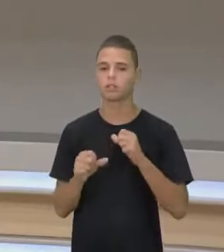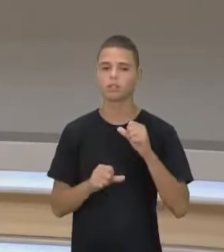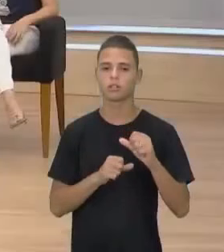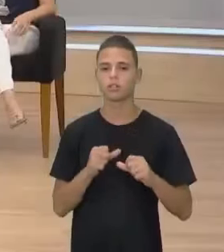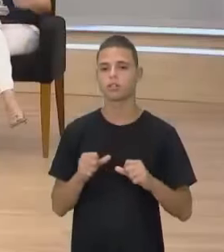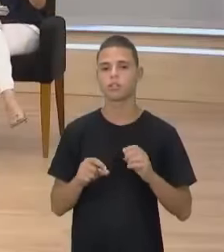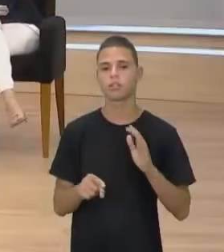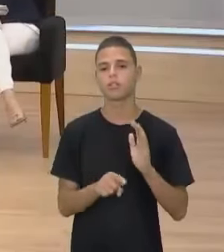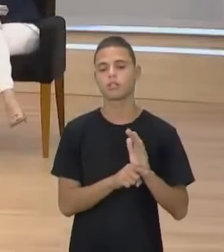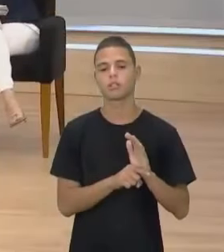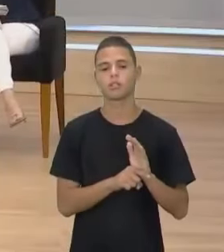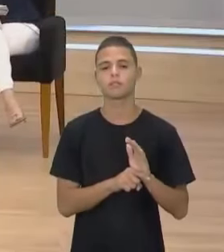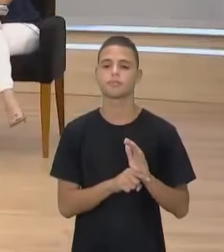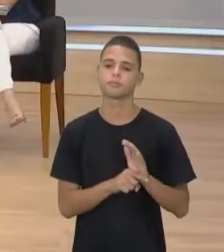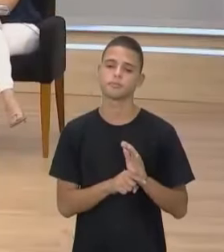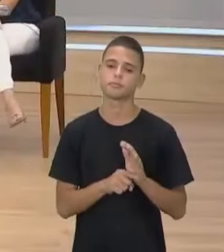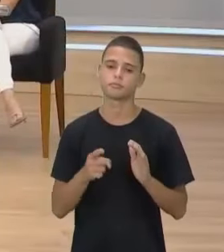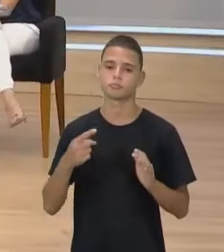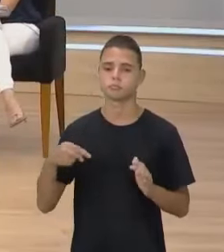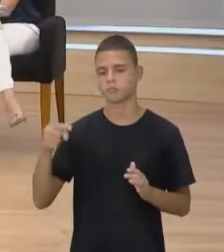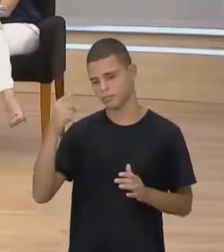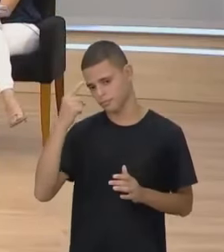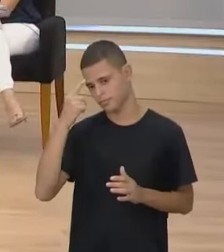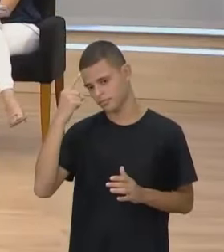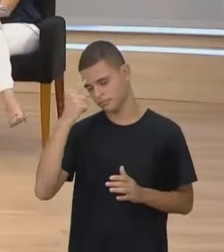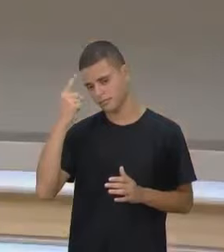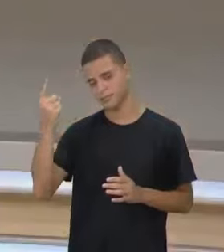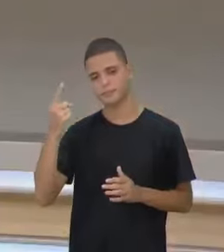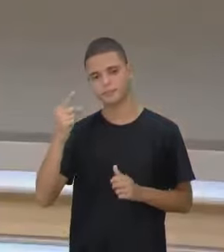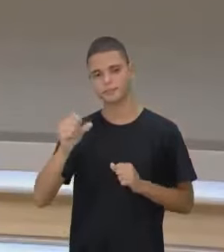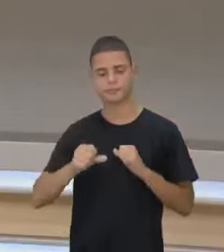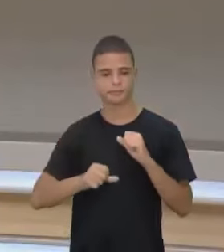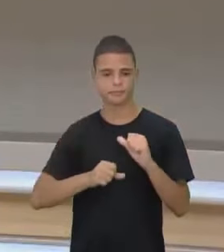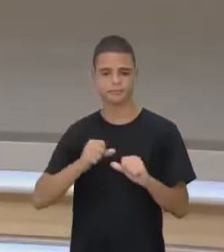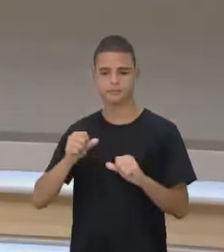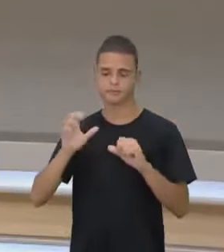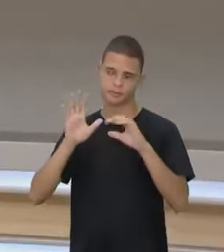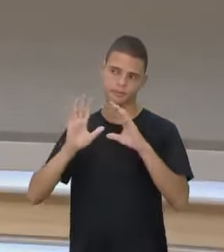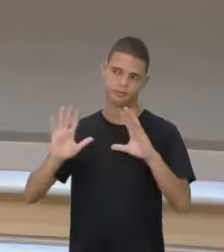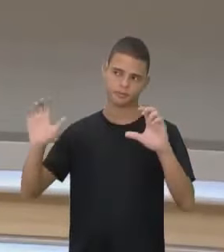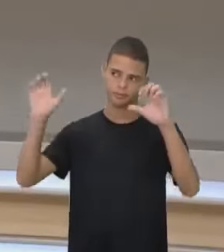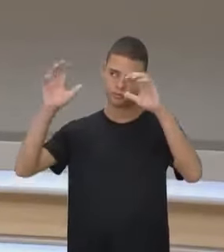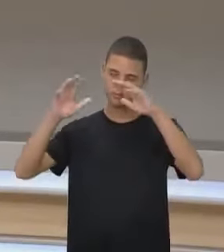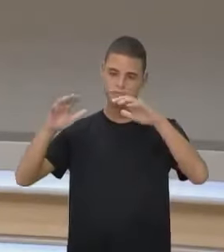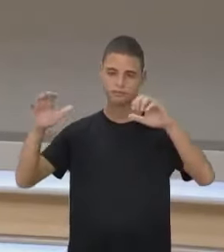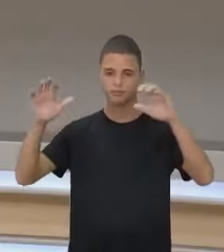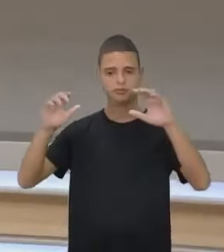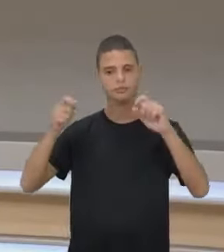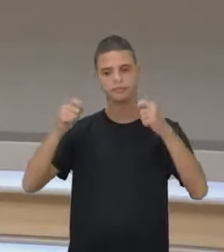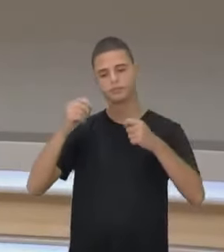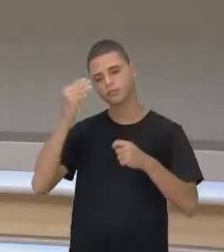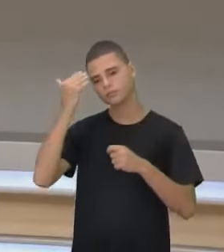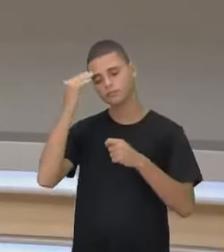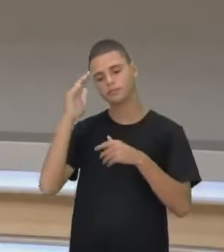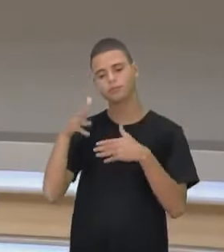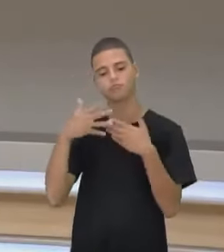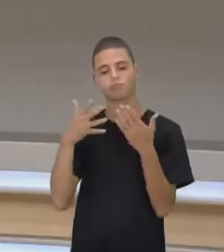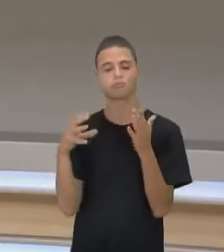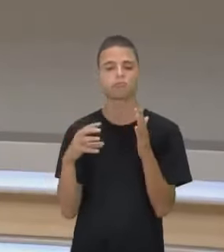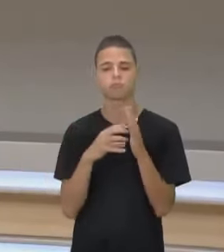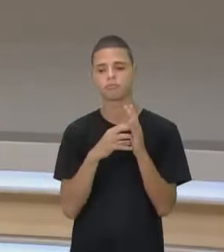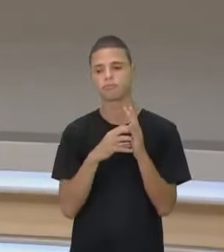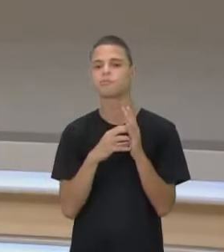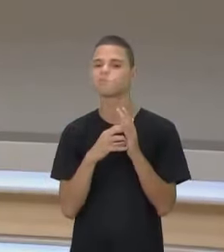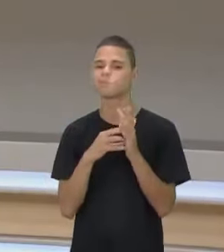negativa, né? Então é isso, quando a gente fala em mudança climática, tem que ter essa visão, entender qual é o impacto, entender qual é a dinâmica, não